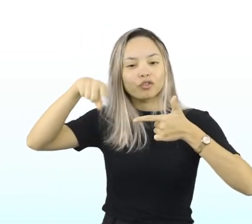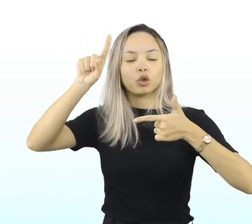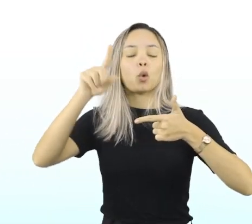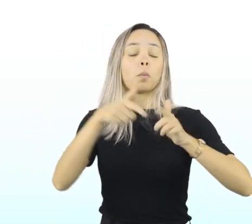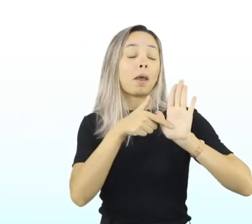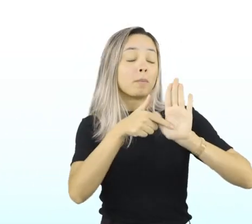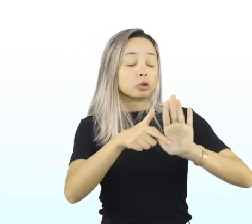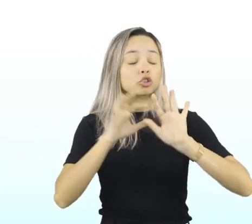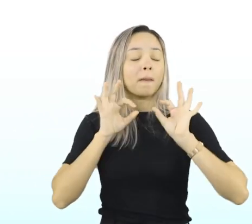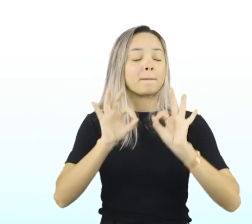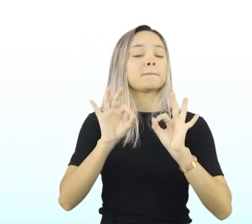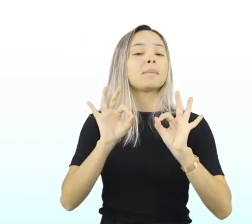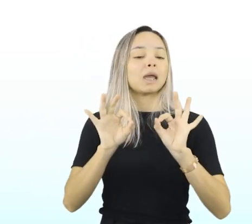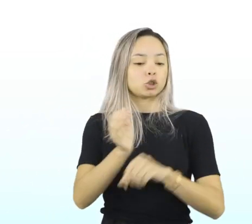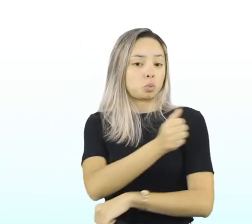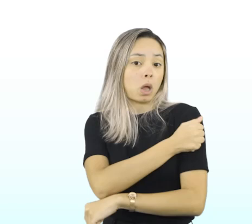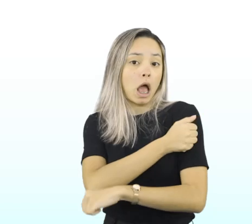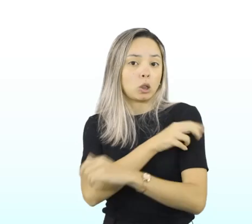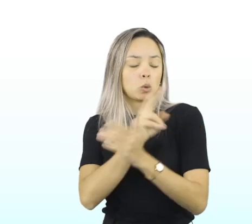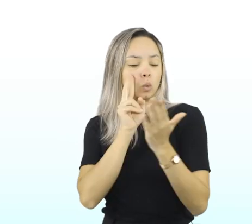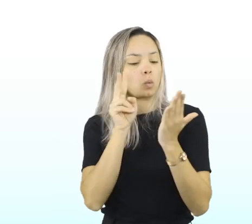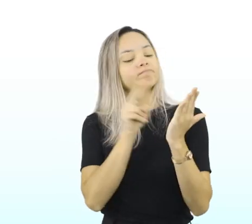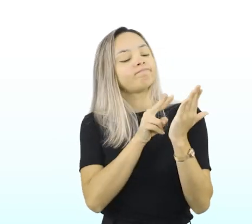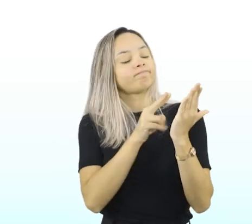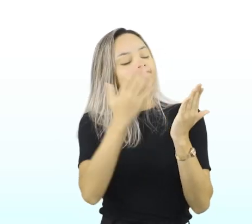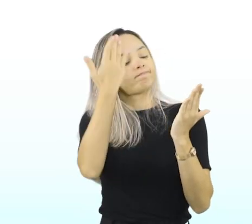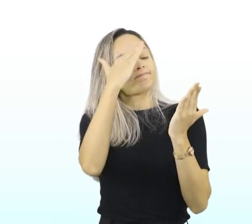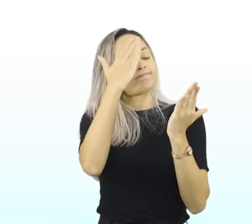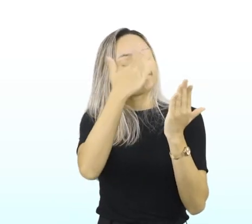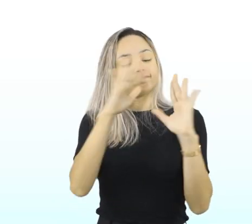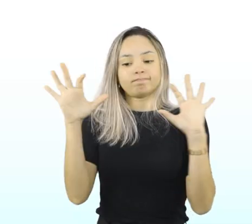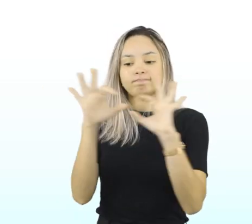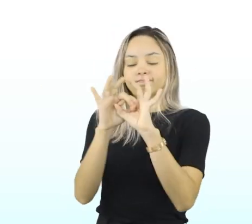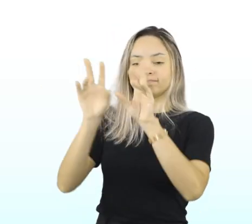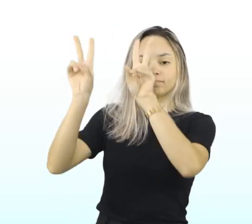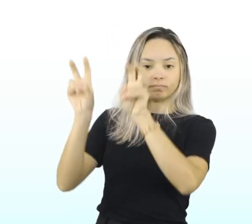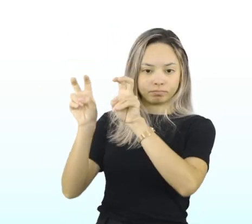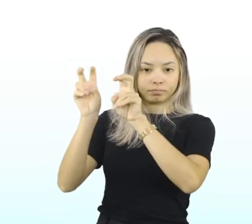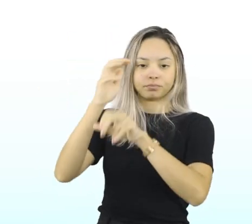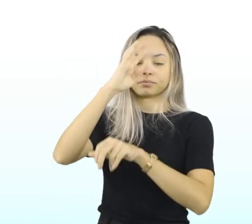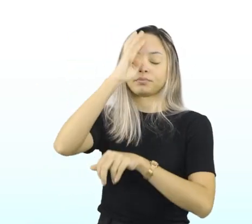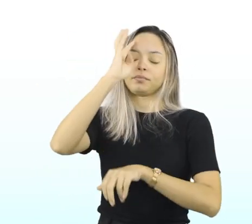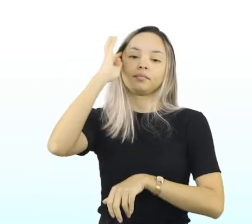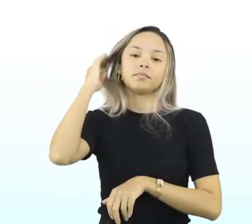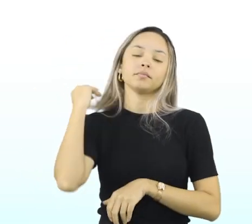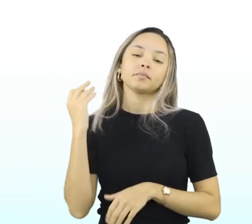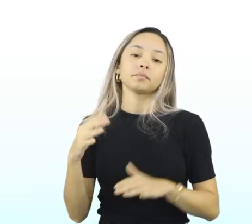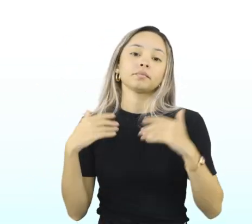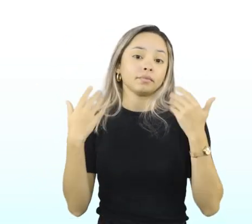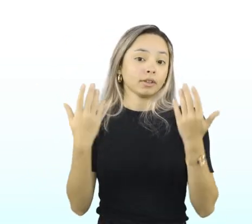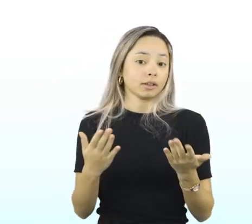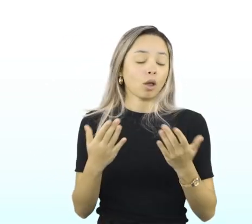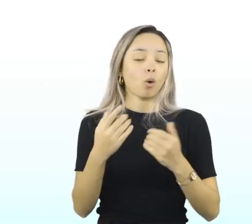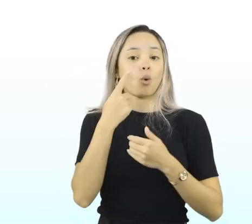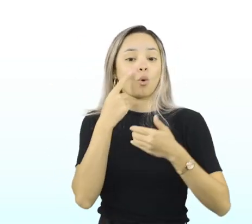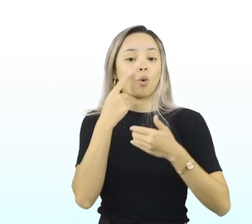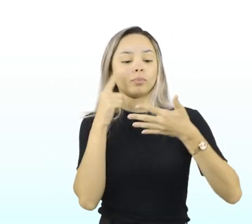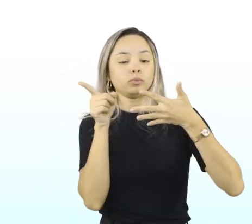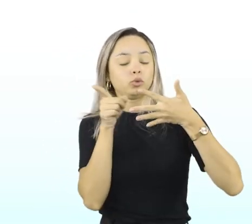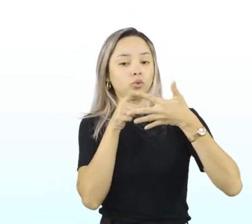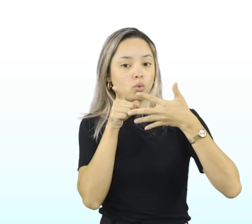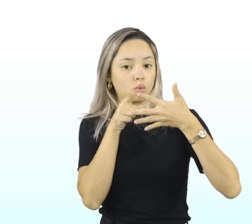infográfico, né, para situar exatamente o candidato, tá? O fera. Então, a competência 2,